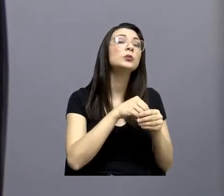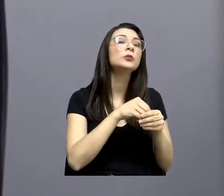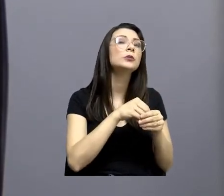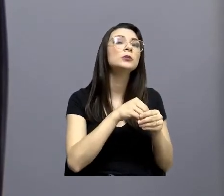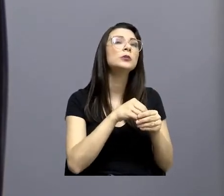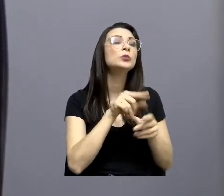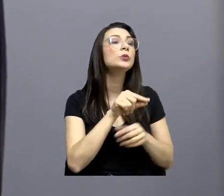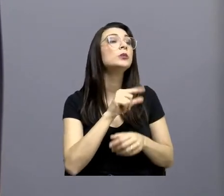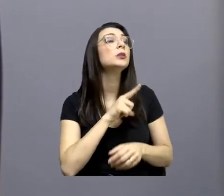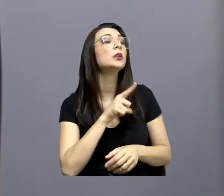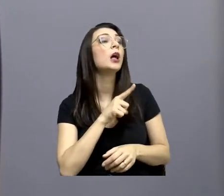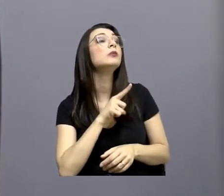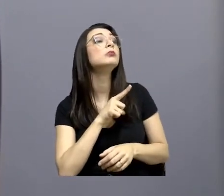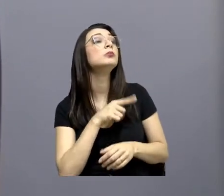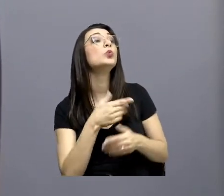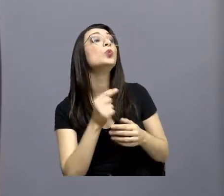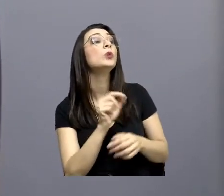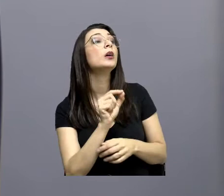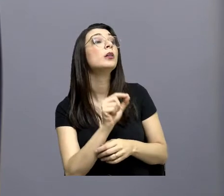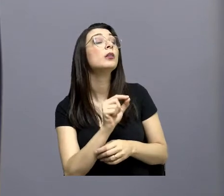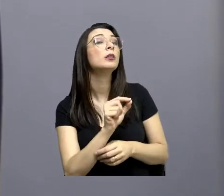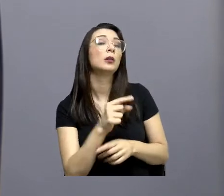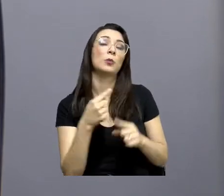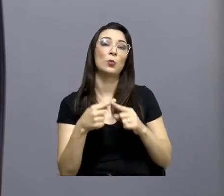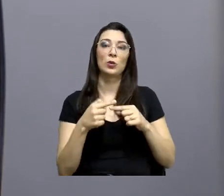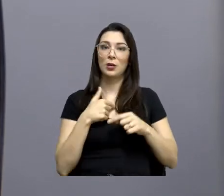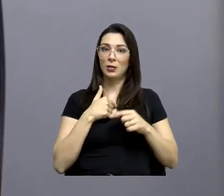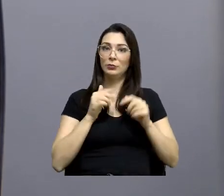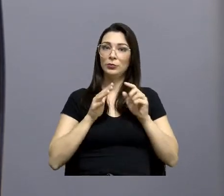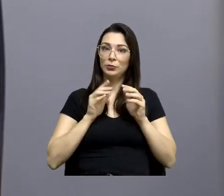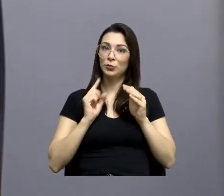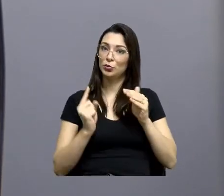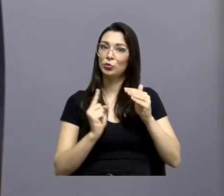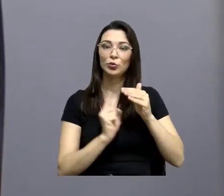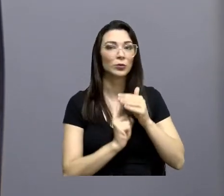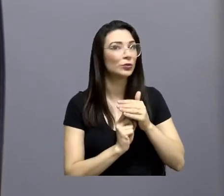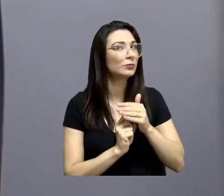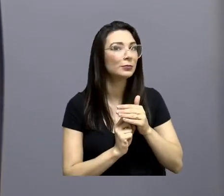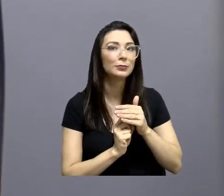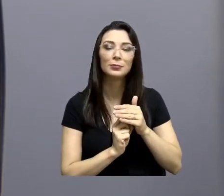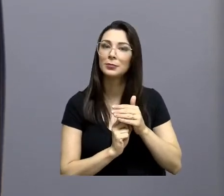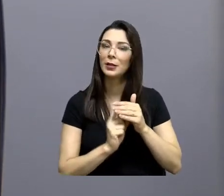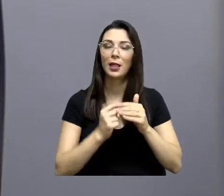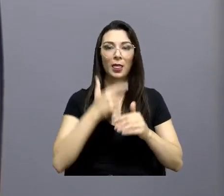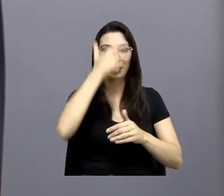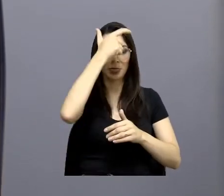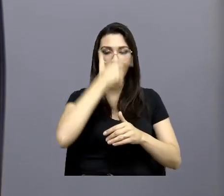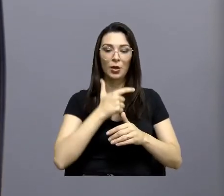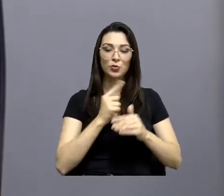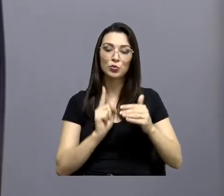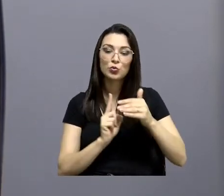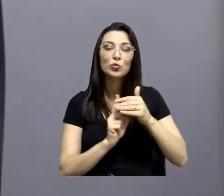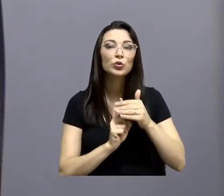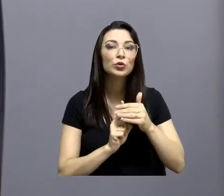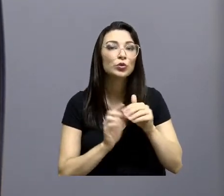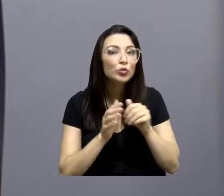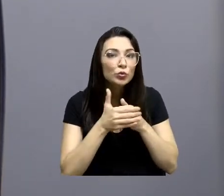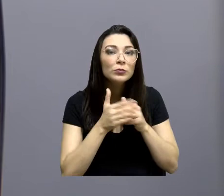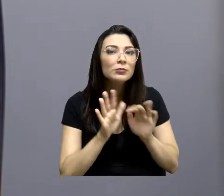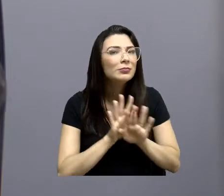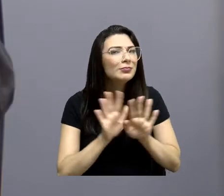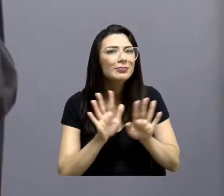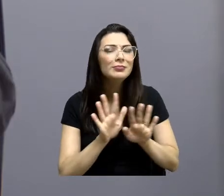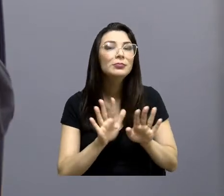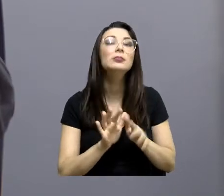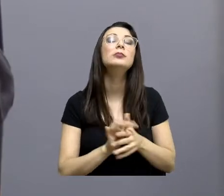que tem. O que tem. Porque eu não sou omisso. Eu não estou aqui sendo omisso. Então a